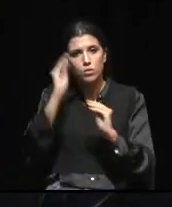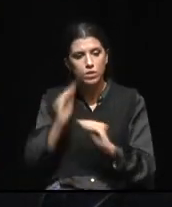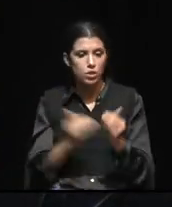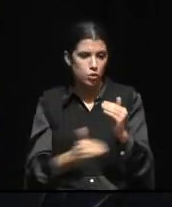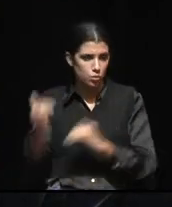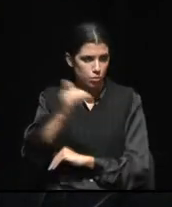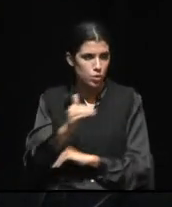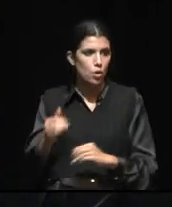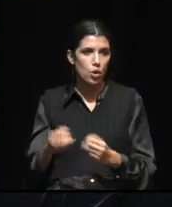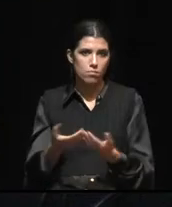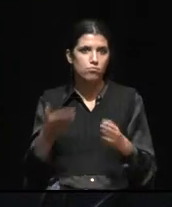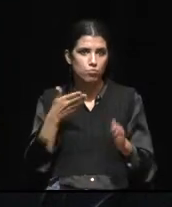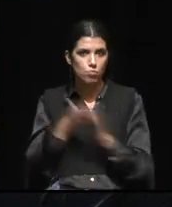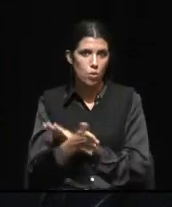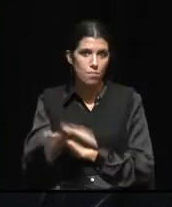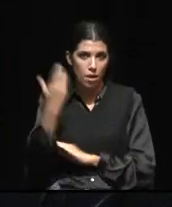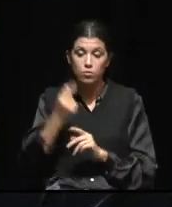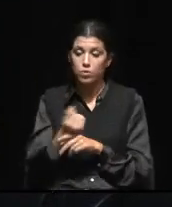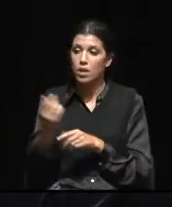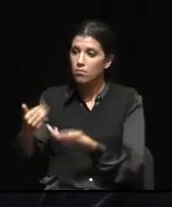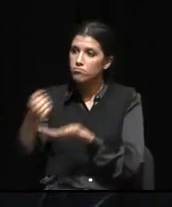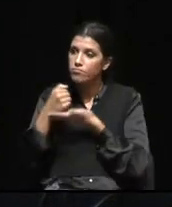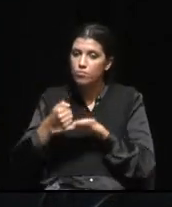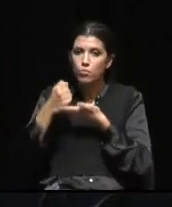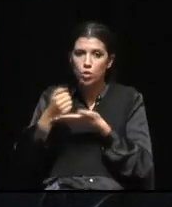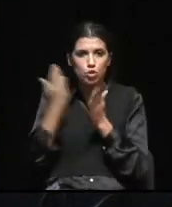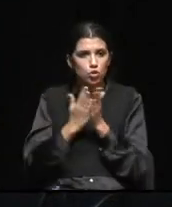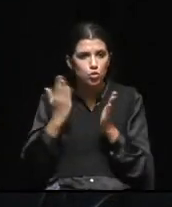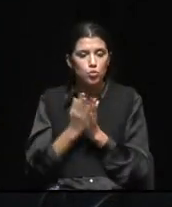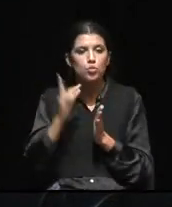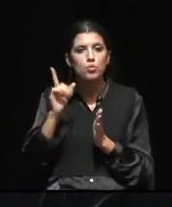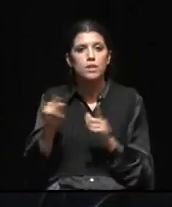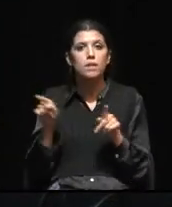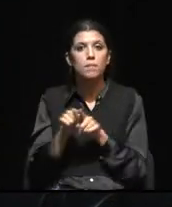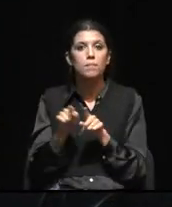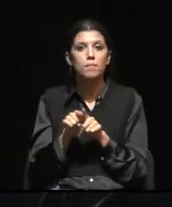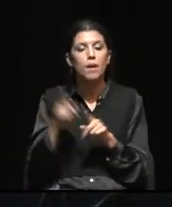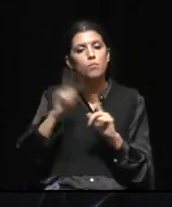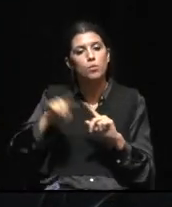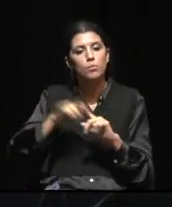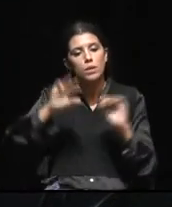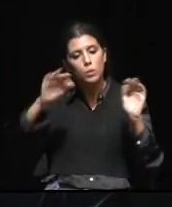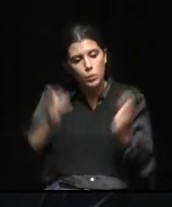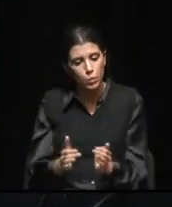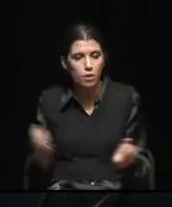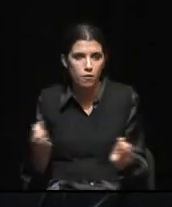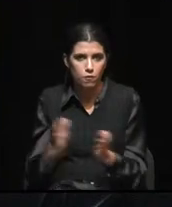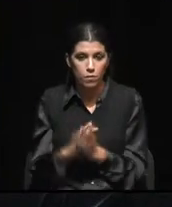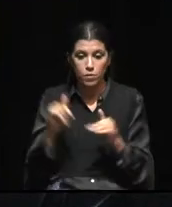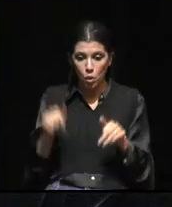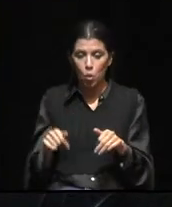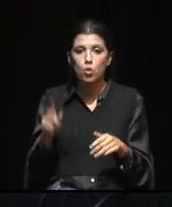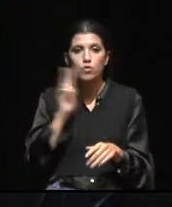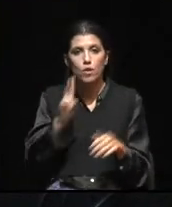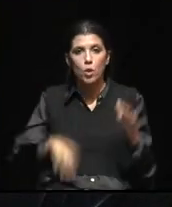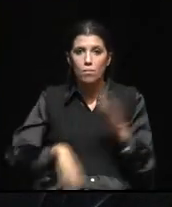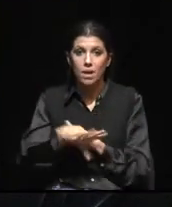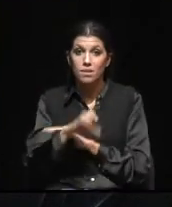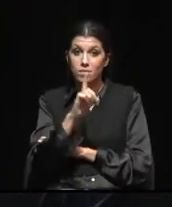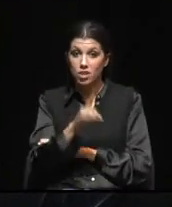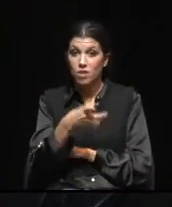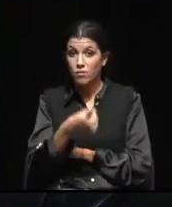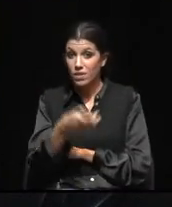nomeadamente com o acesso a bolsas de estudo bem como em relação ao montante a redução das propinas hoje situando-se o valor máximo em